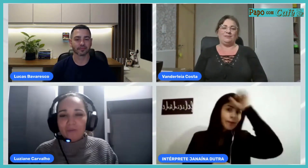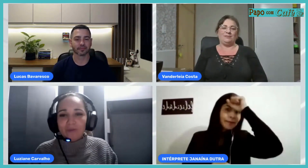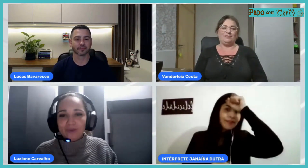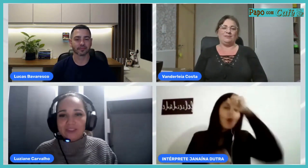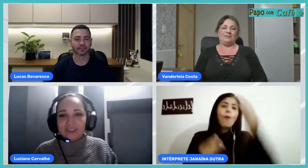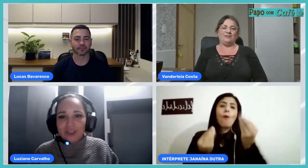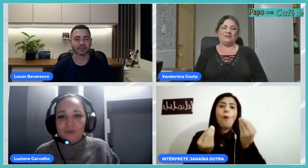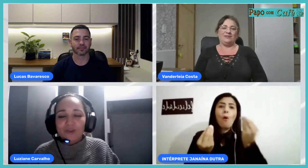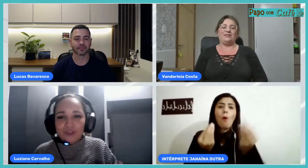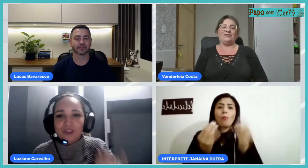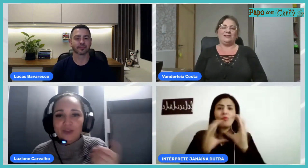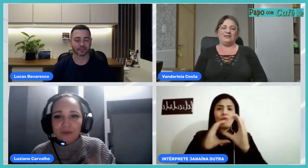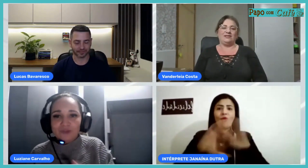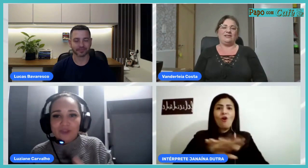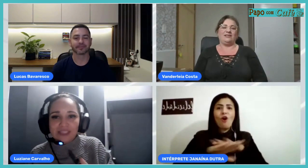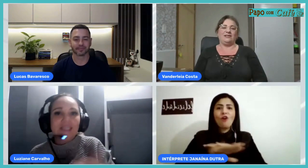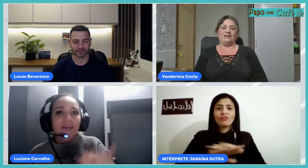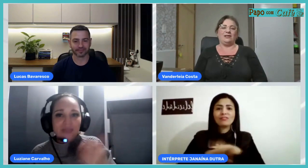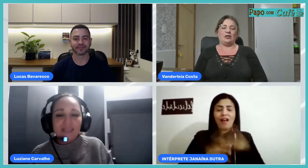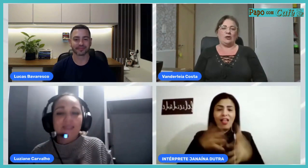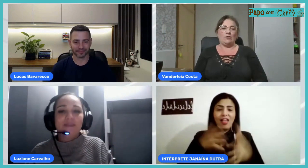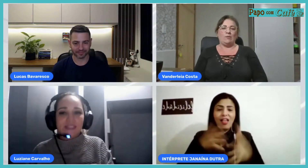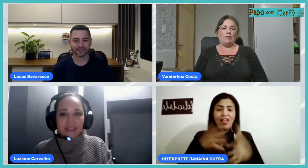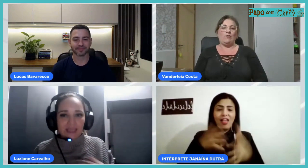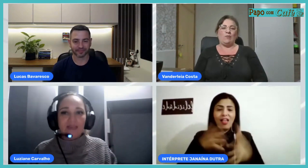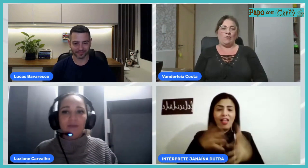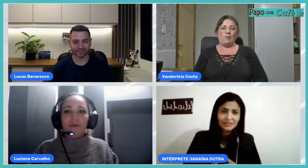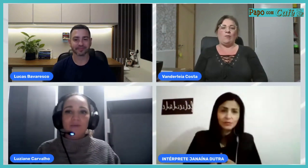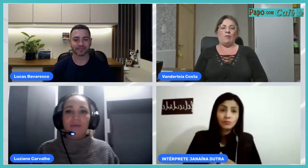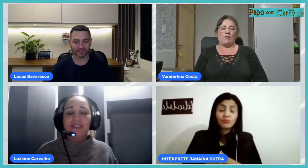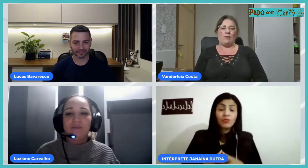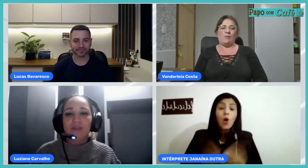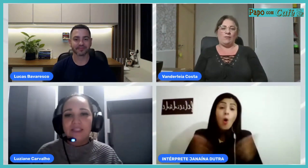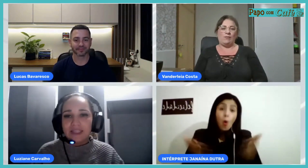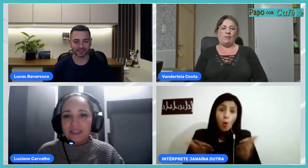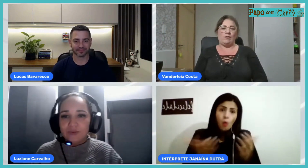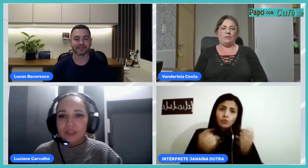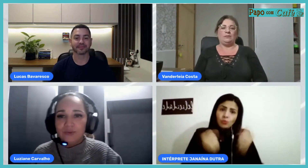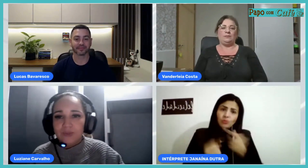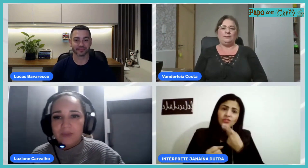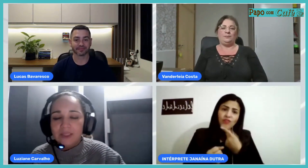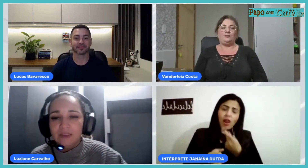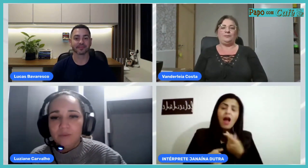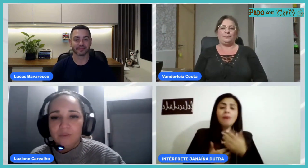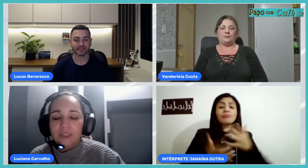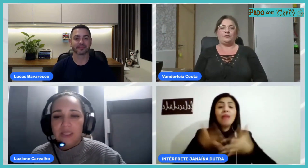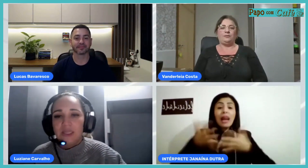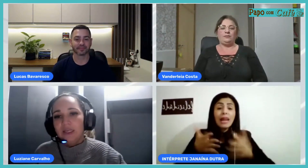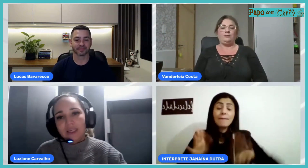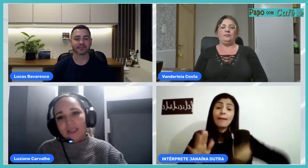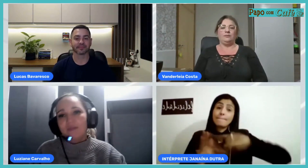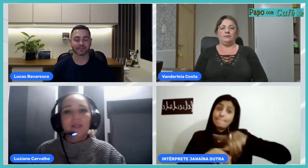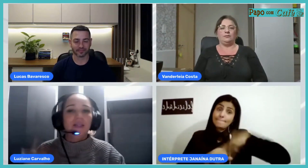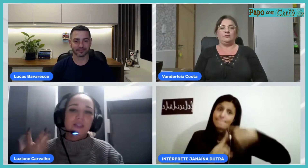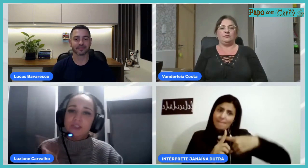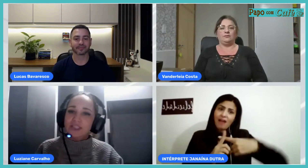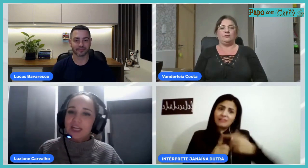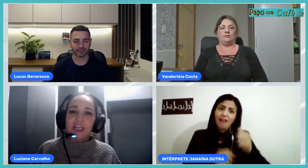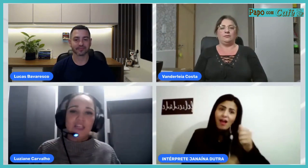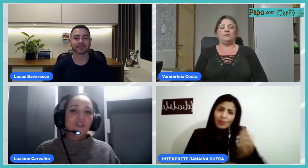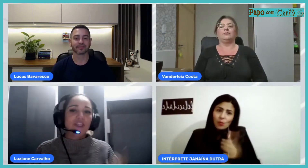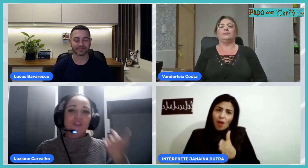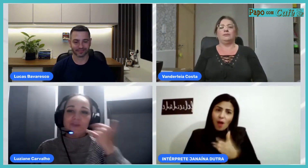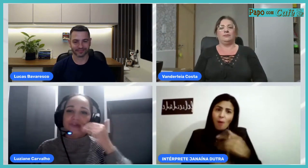super robusta, que hoje eu posso dizer que a minha Libras até é um pouco mais atualizada do que a do Fabiano, porque